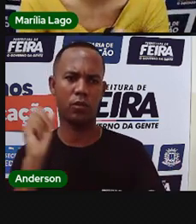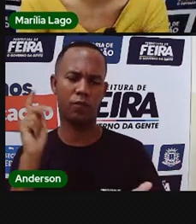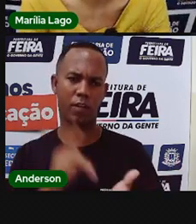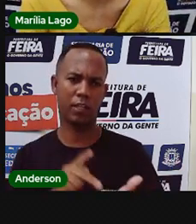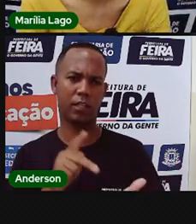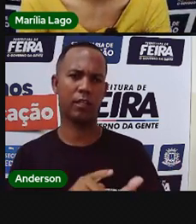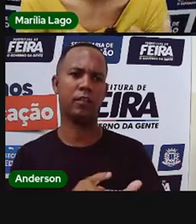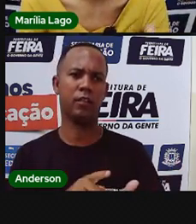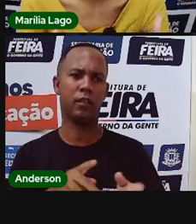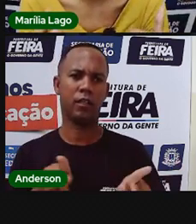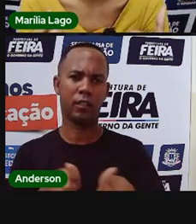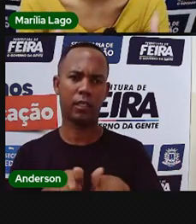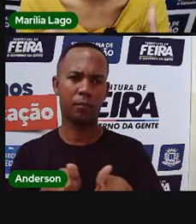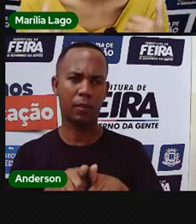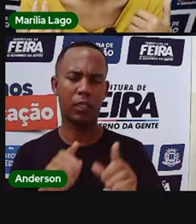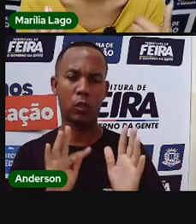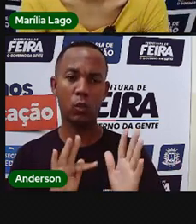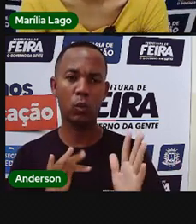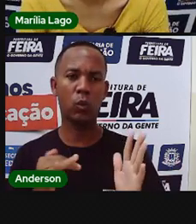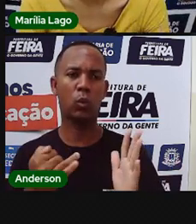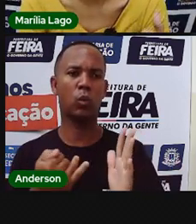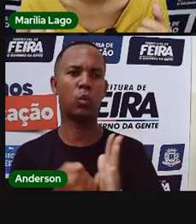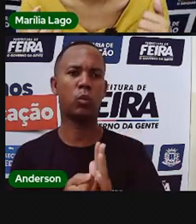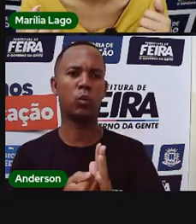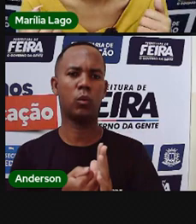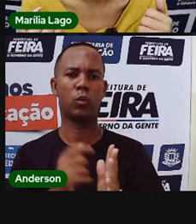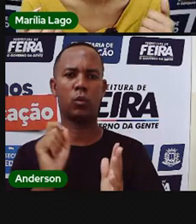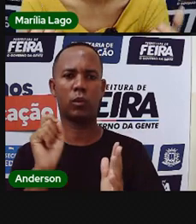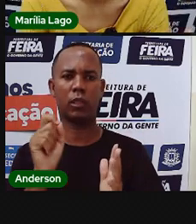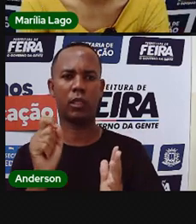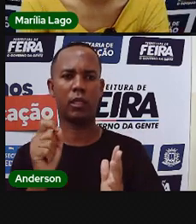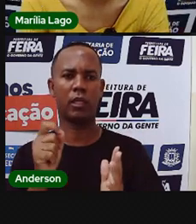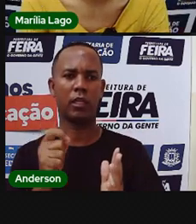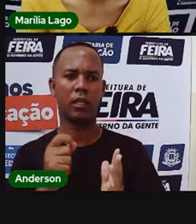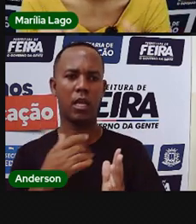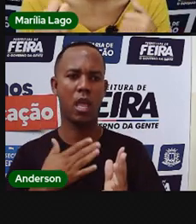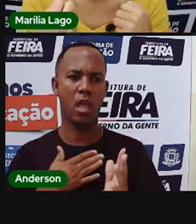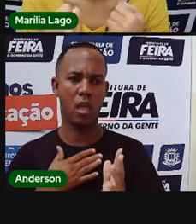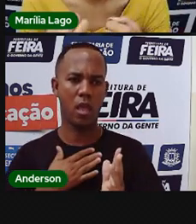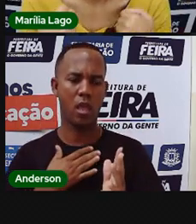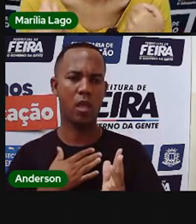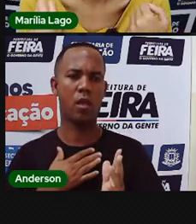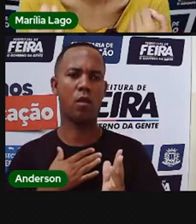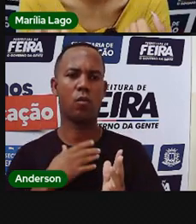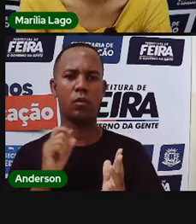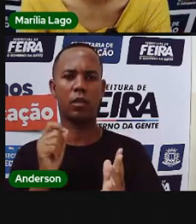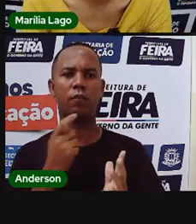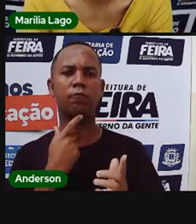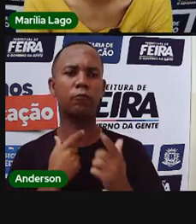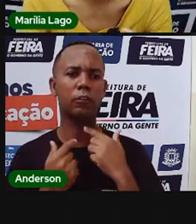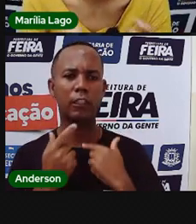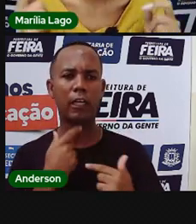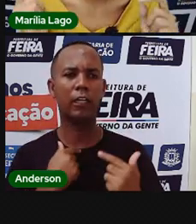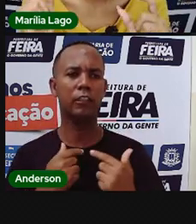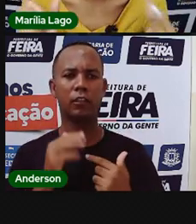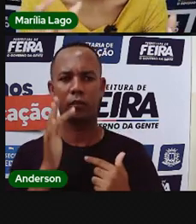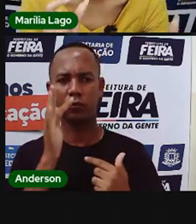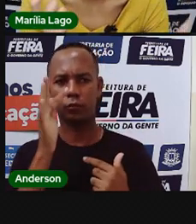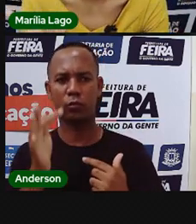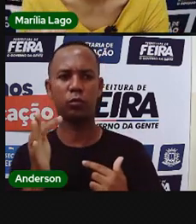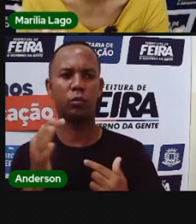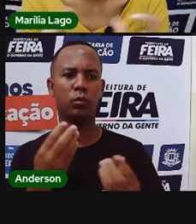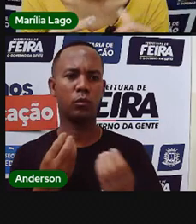isso tudo gerou, né, a minha autoria, o meu engajamento. Quando a gente fala de engajamento, né, às vezes a